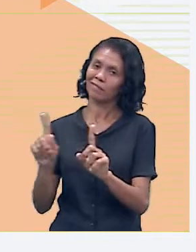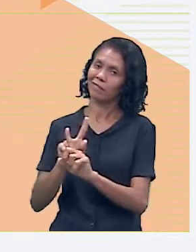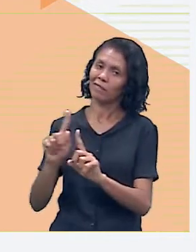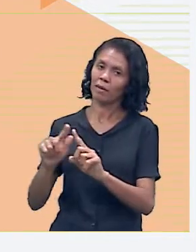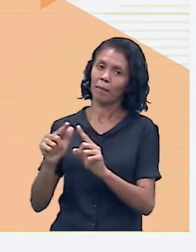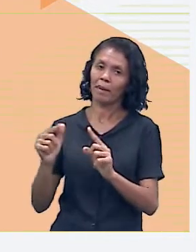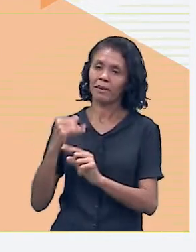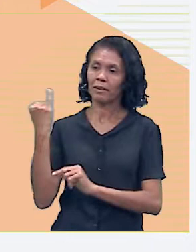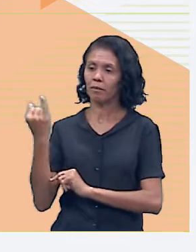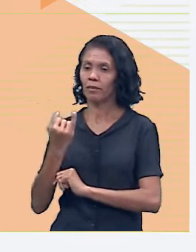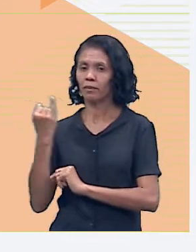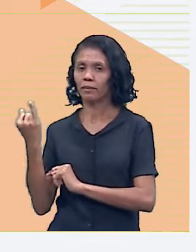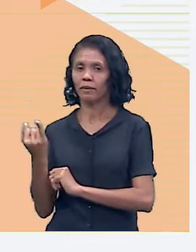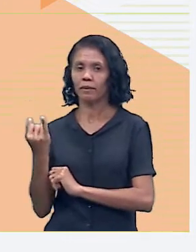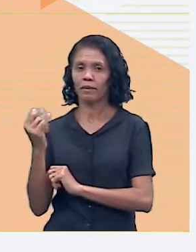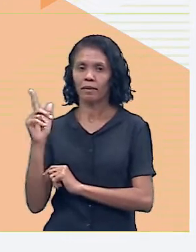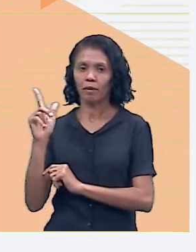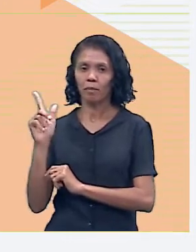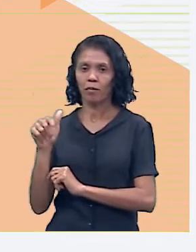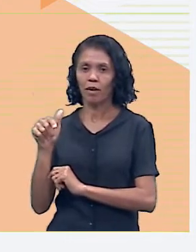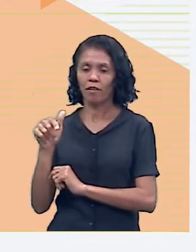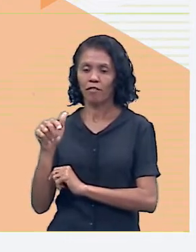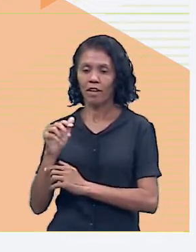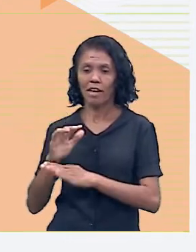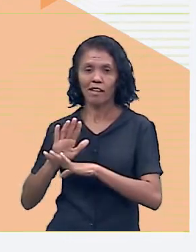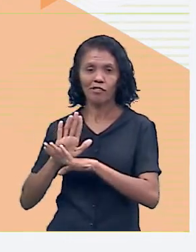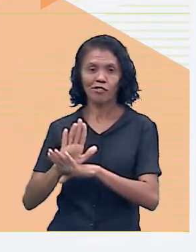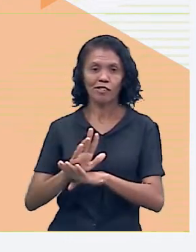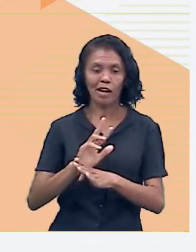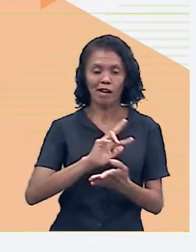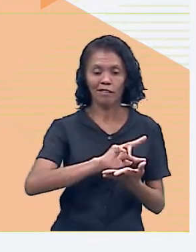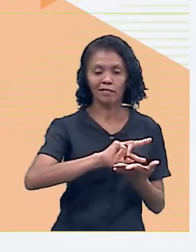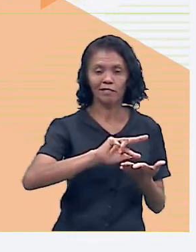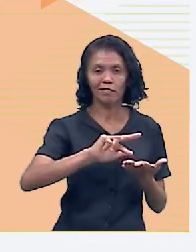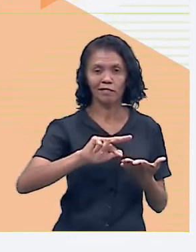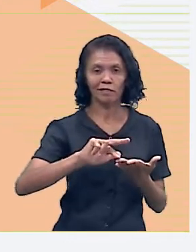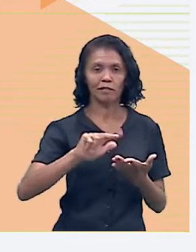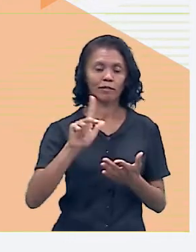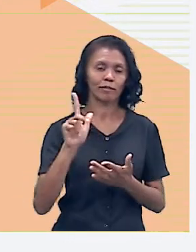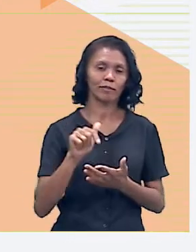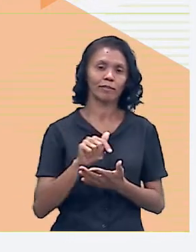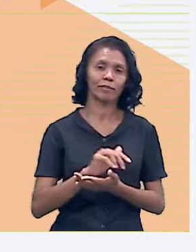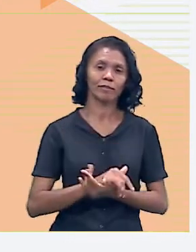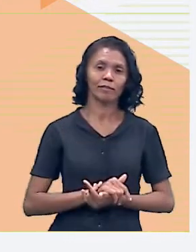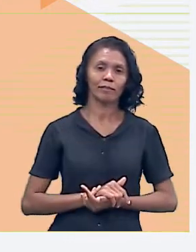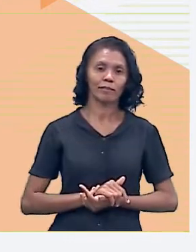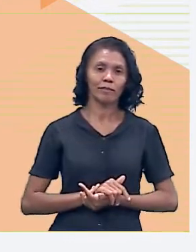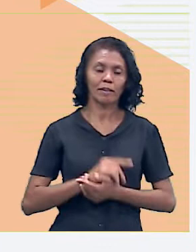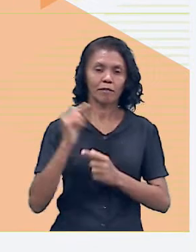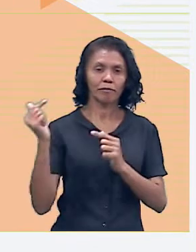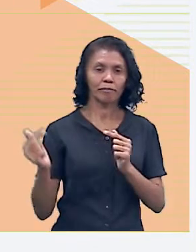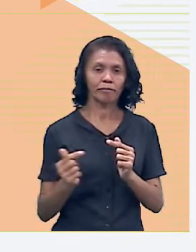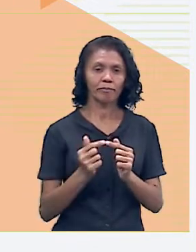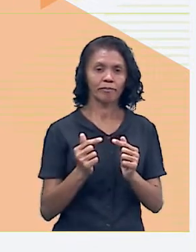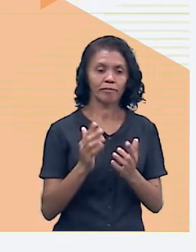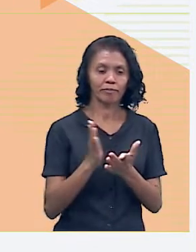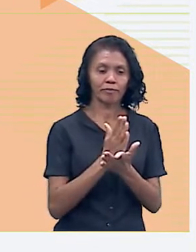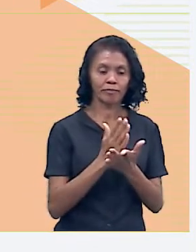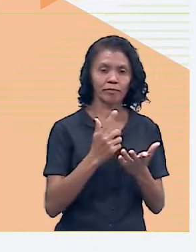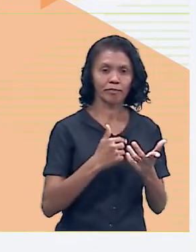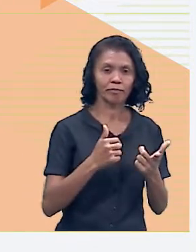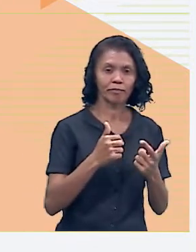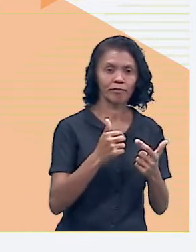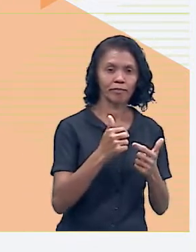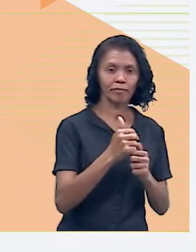importante para você utilizar como filtro do teu repertório esse meu repertório ele está associado a algum elemento